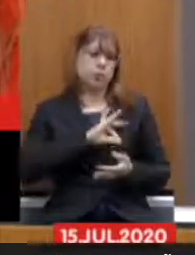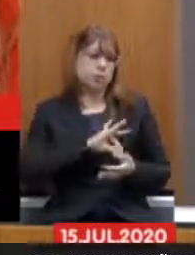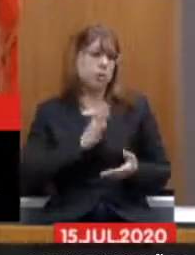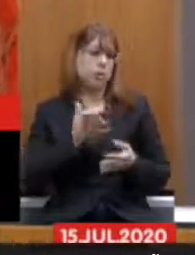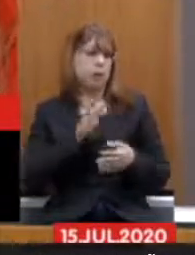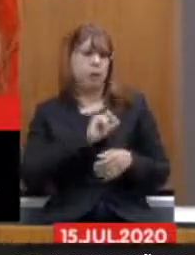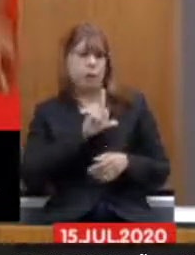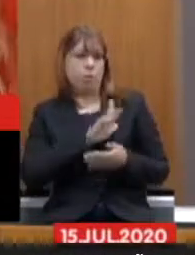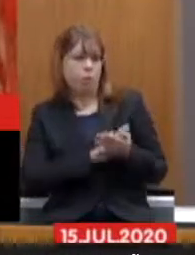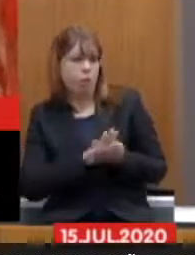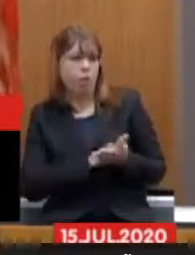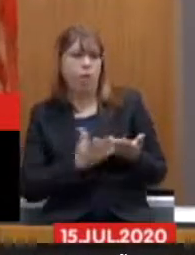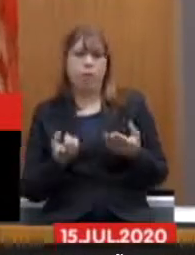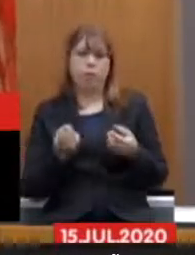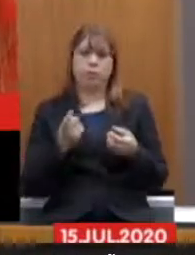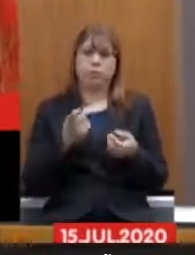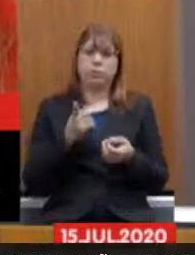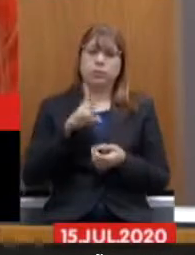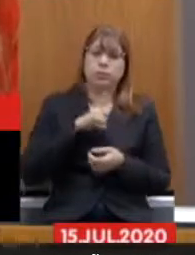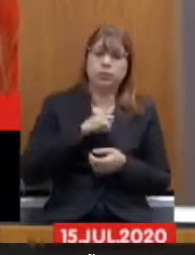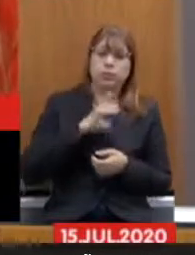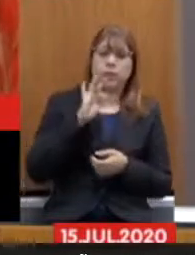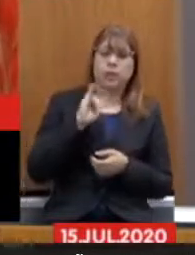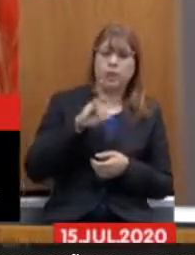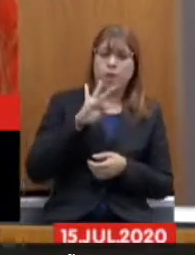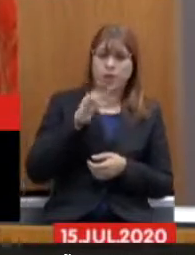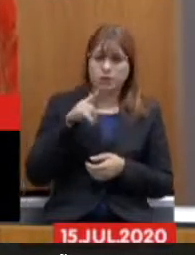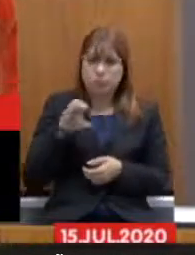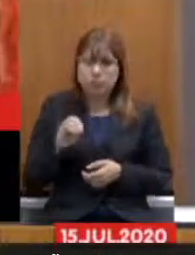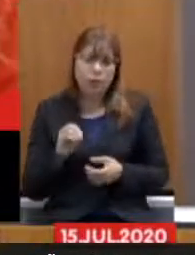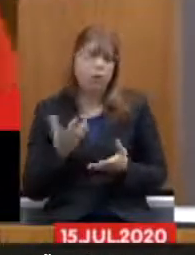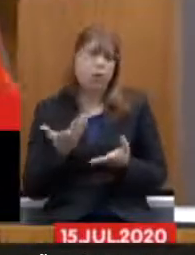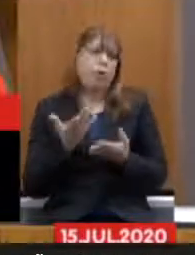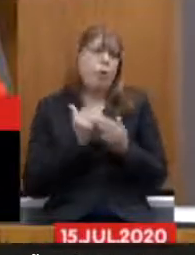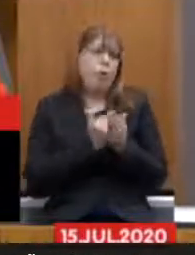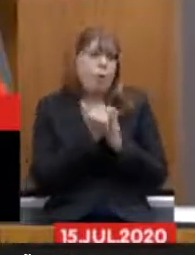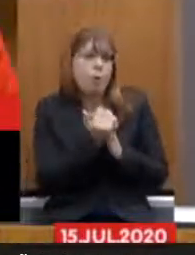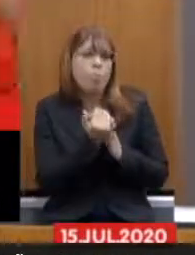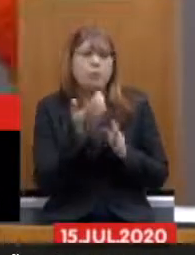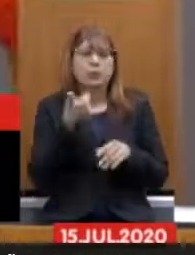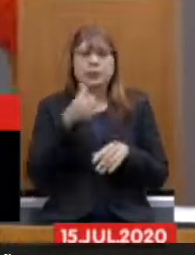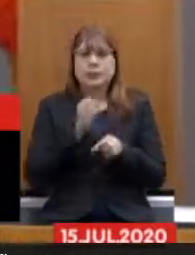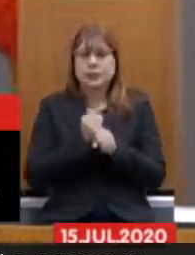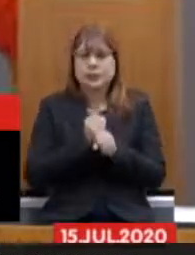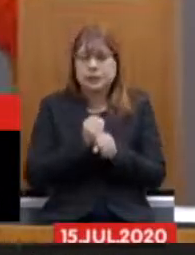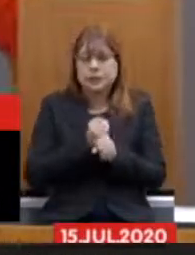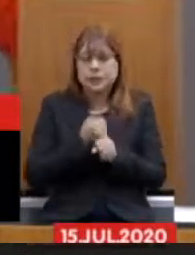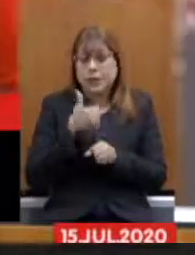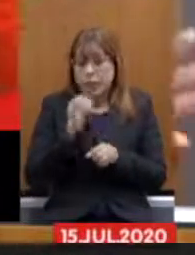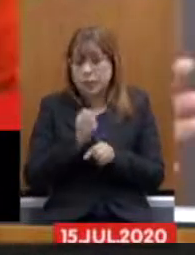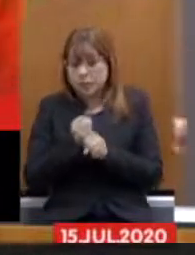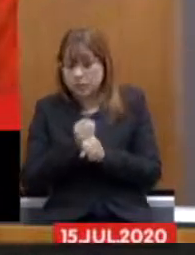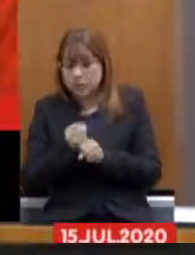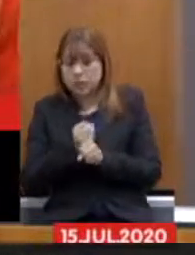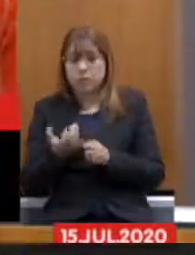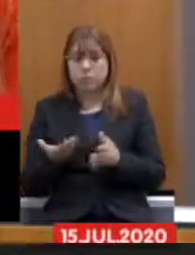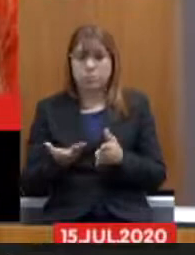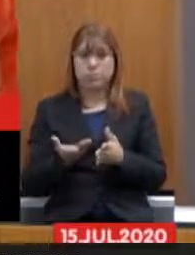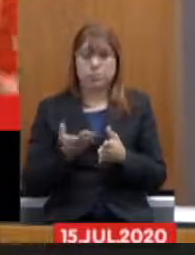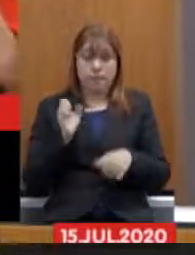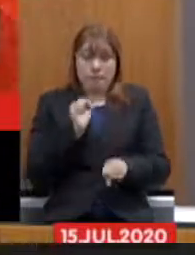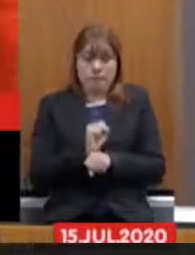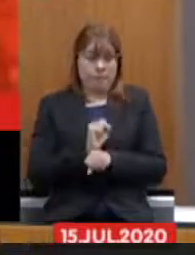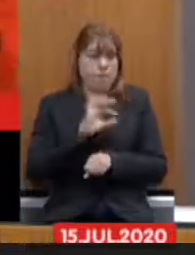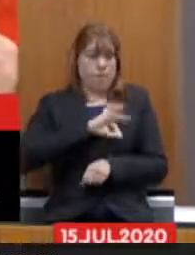que fizesse recomposição em funcionar porque essa realidade da educação foram dez anos de vencimentos básicos completamente